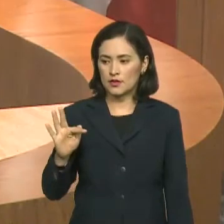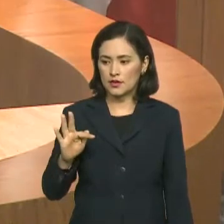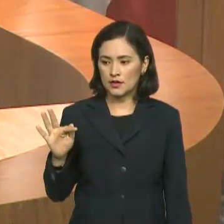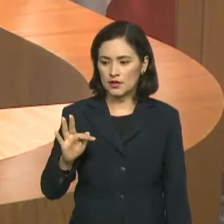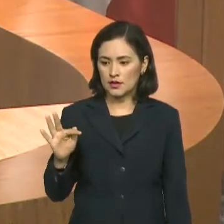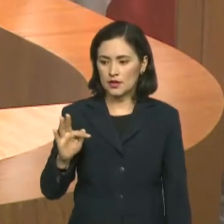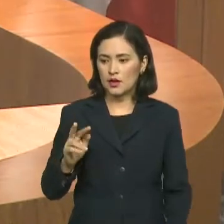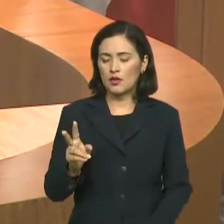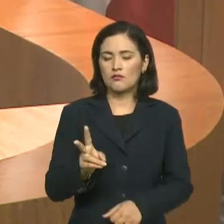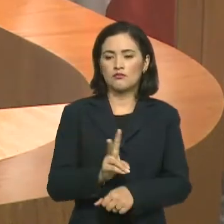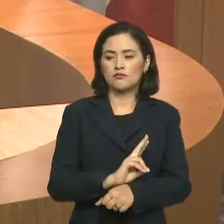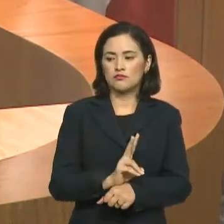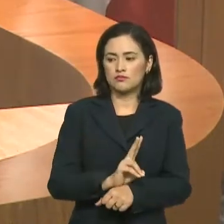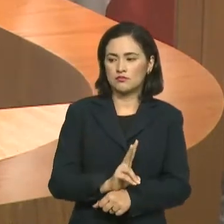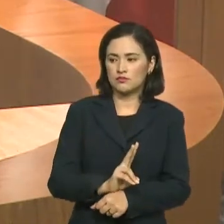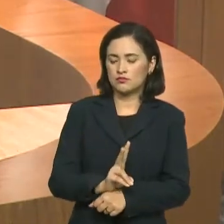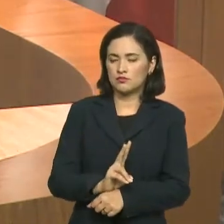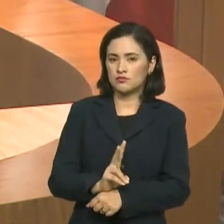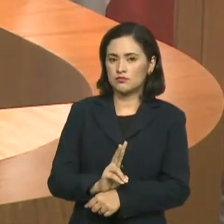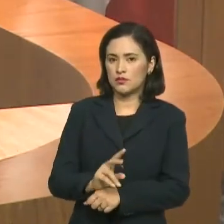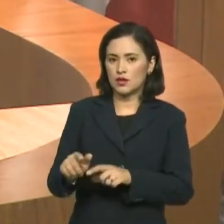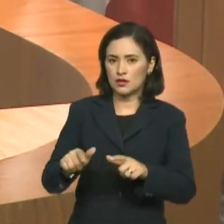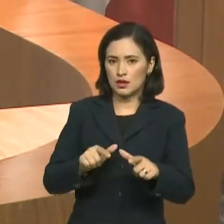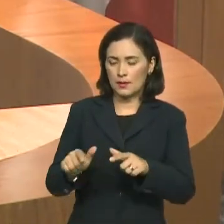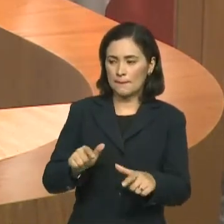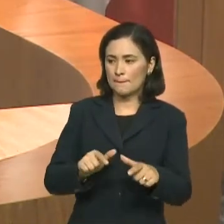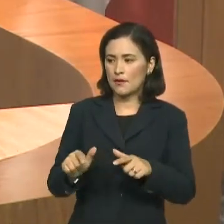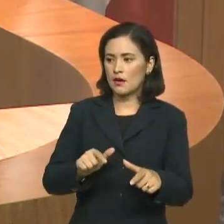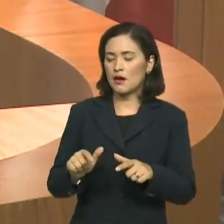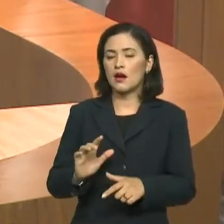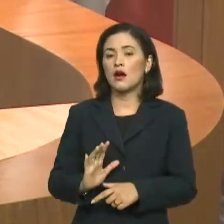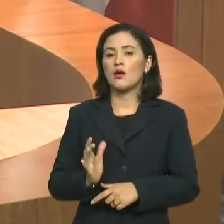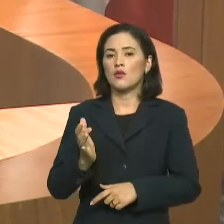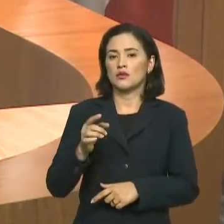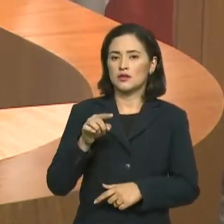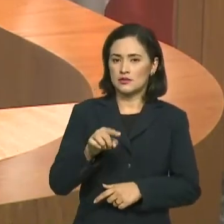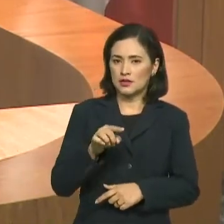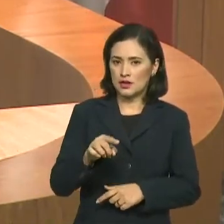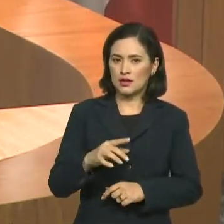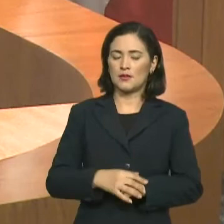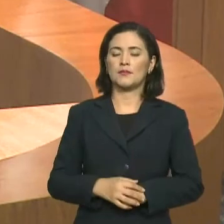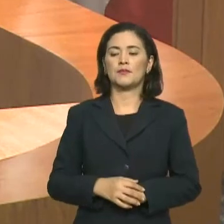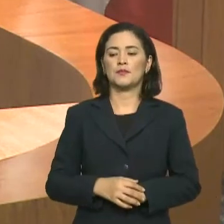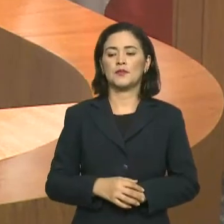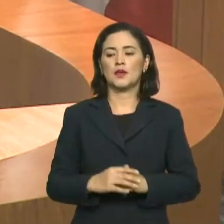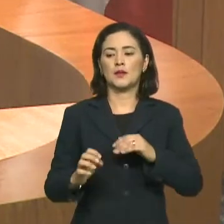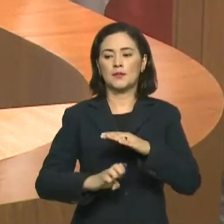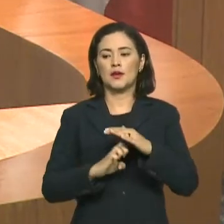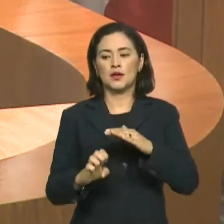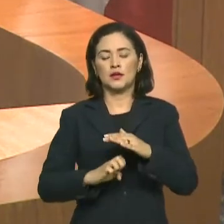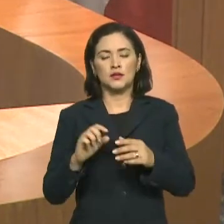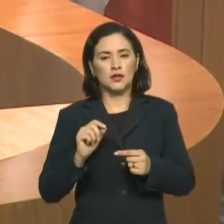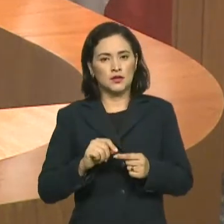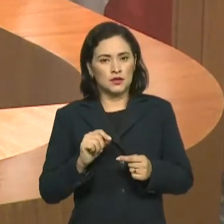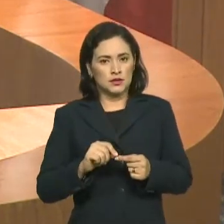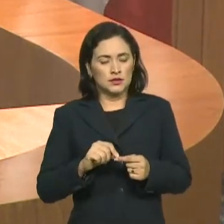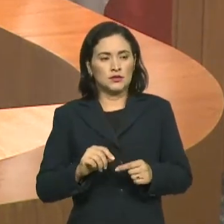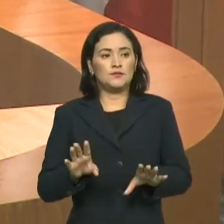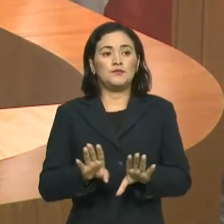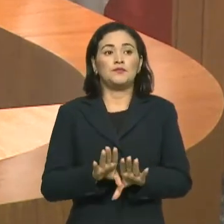para fiscalizar o trabalho que está sendo feito por essa empresa. Assim como vamos